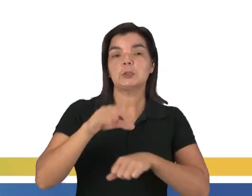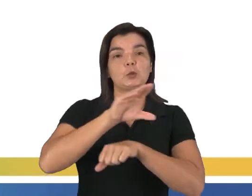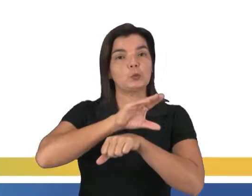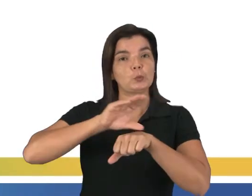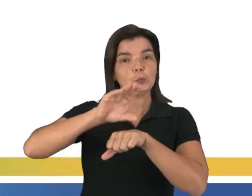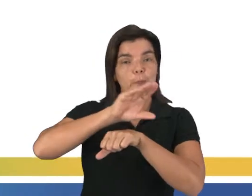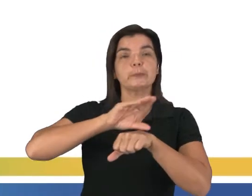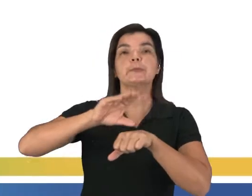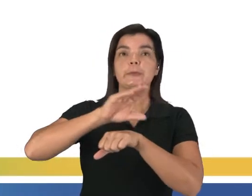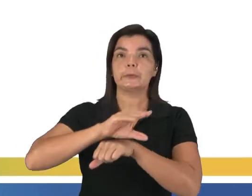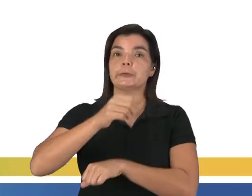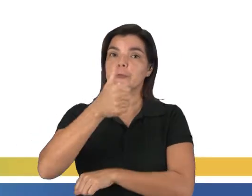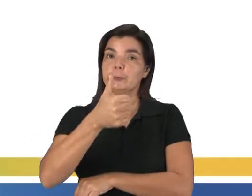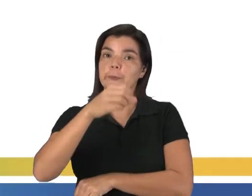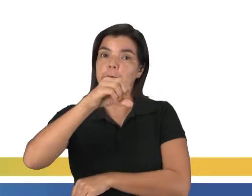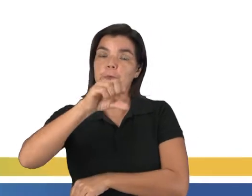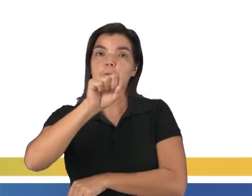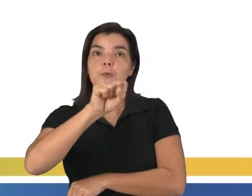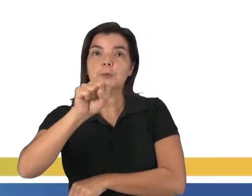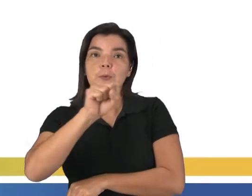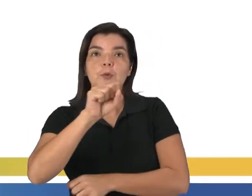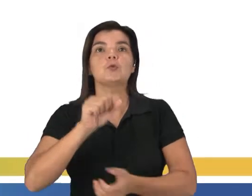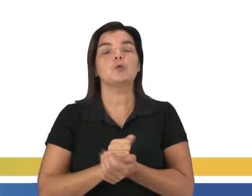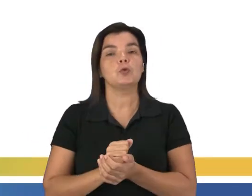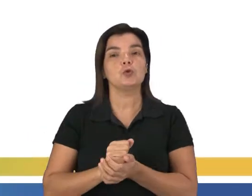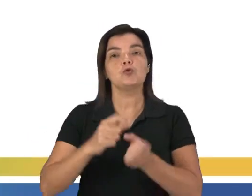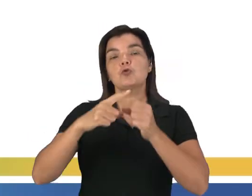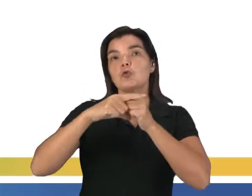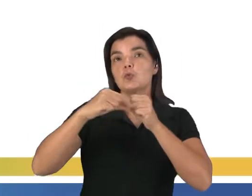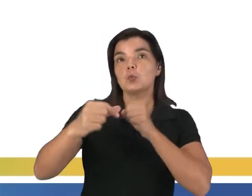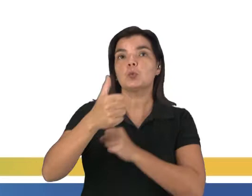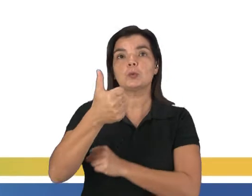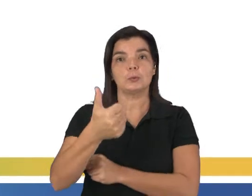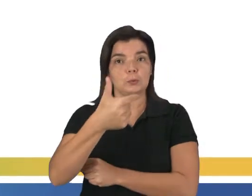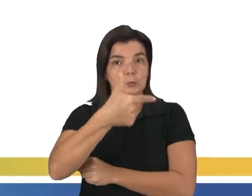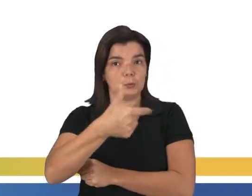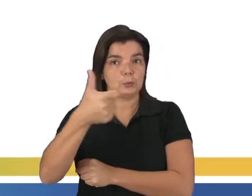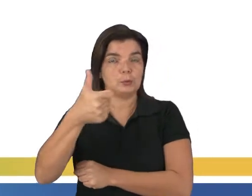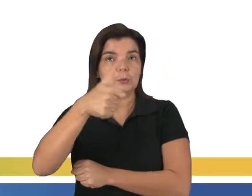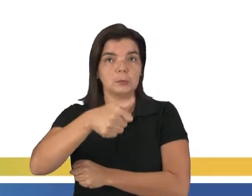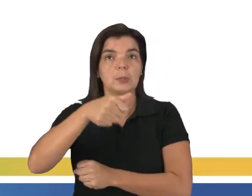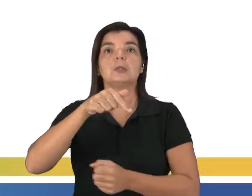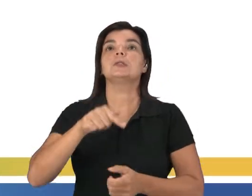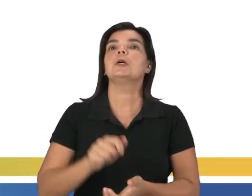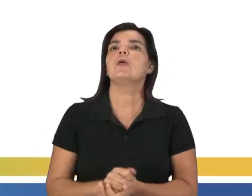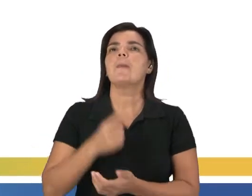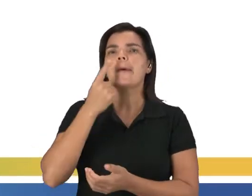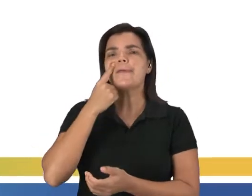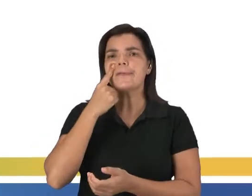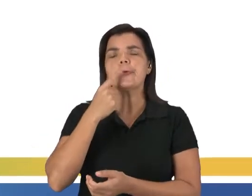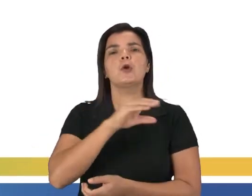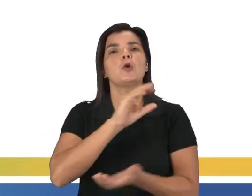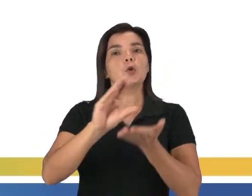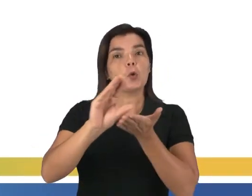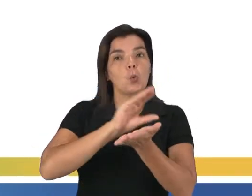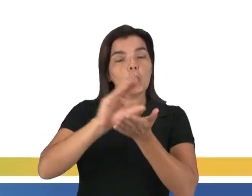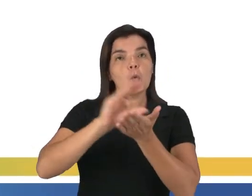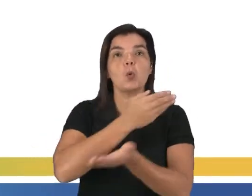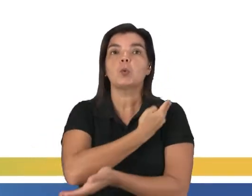Na Constituição Brasileira de 88, o seu artigo 217 prevê que os recursos públicos